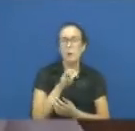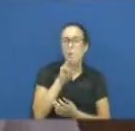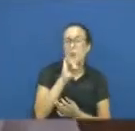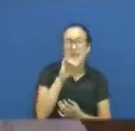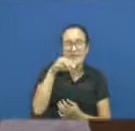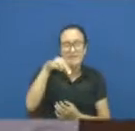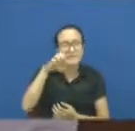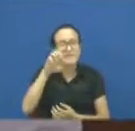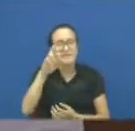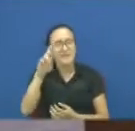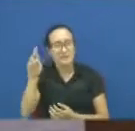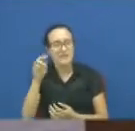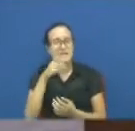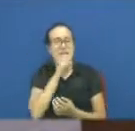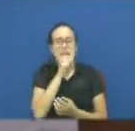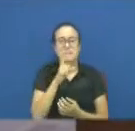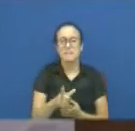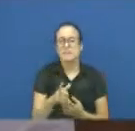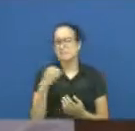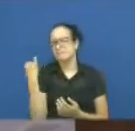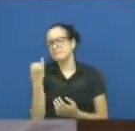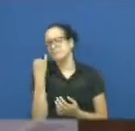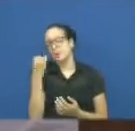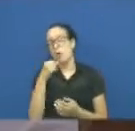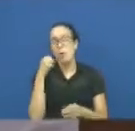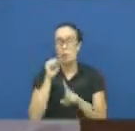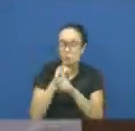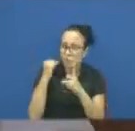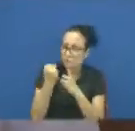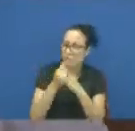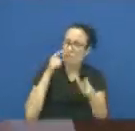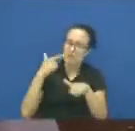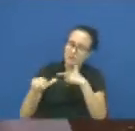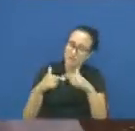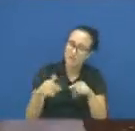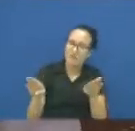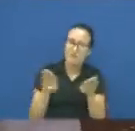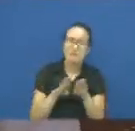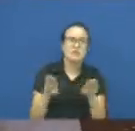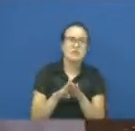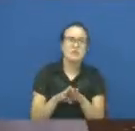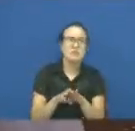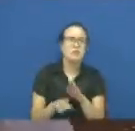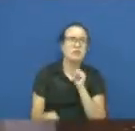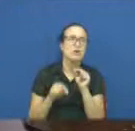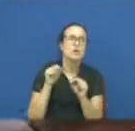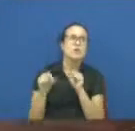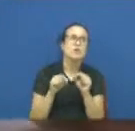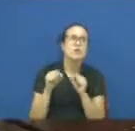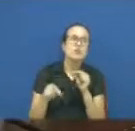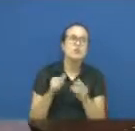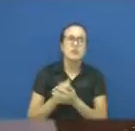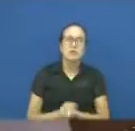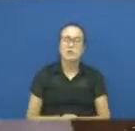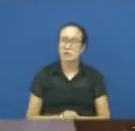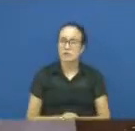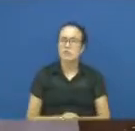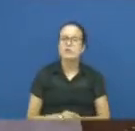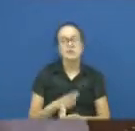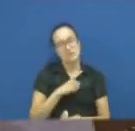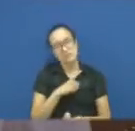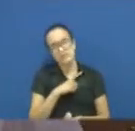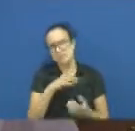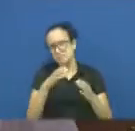social nesse sentido. Então, eu acho que vai muito também da diretoria. O que a Internacional, o que o Independente